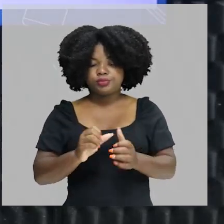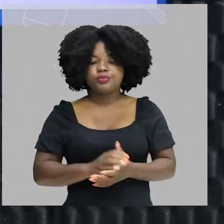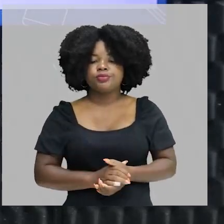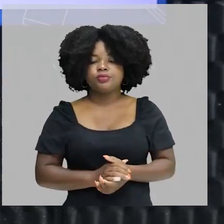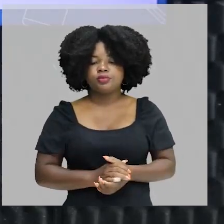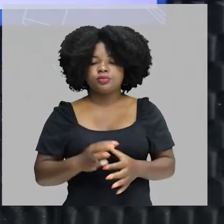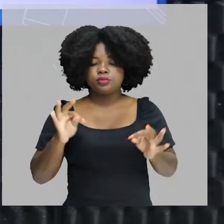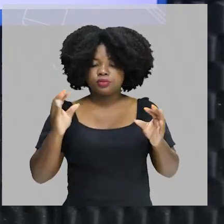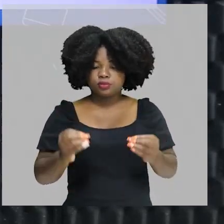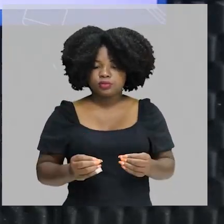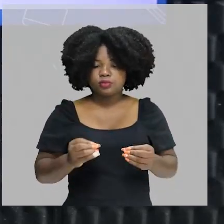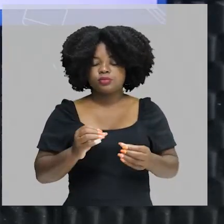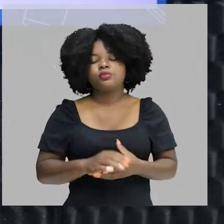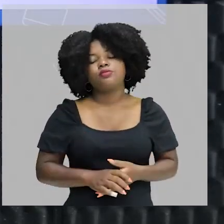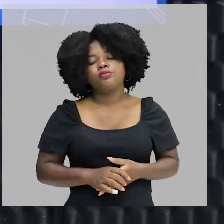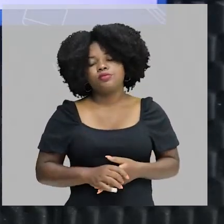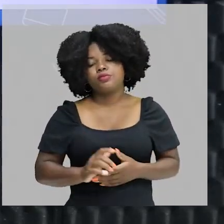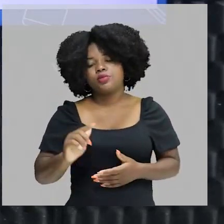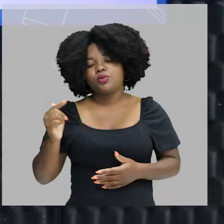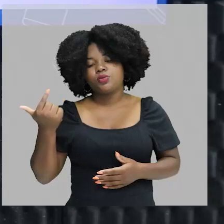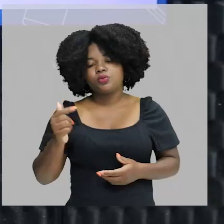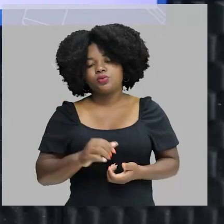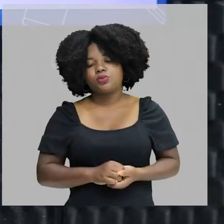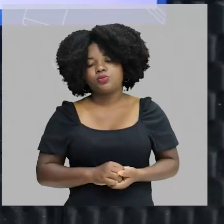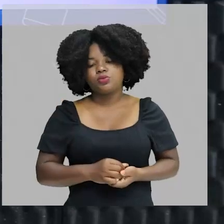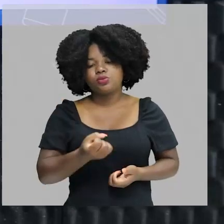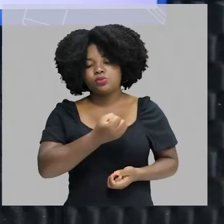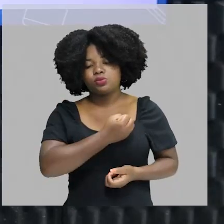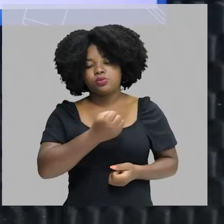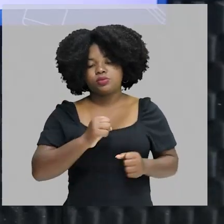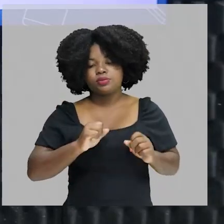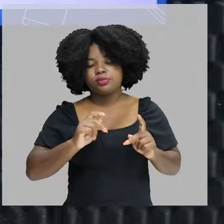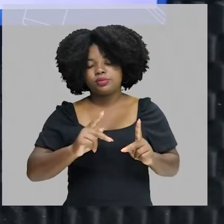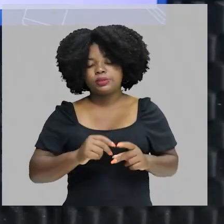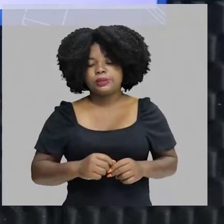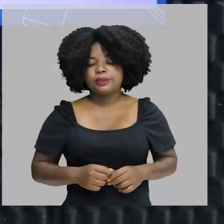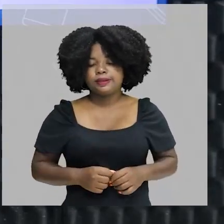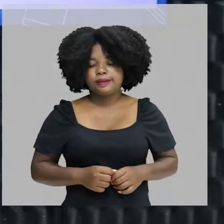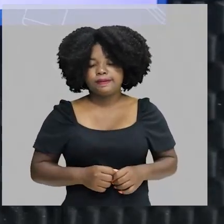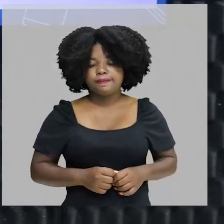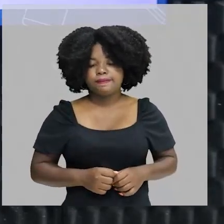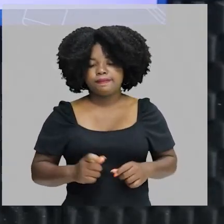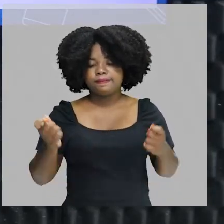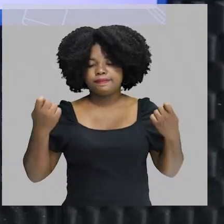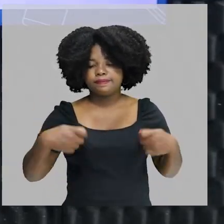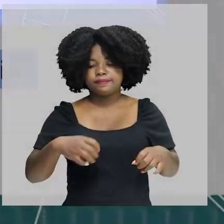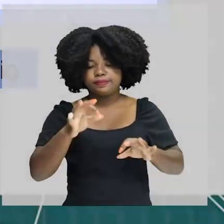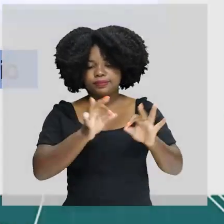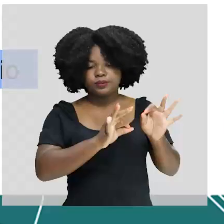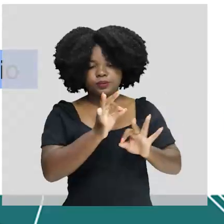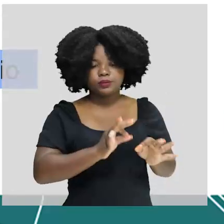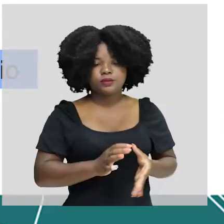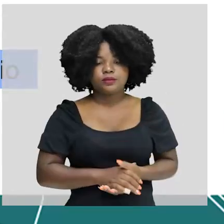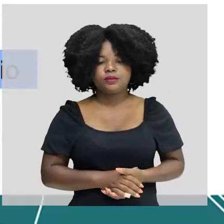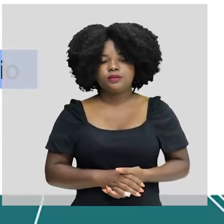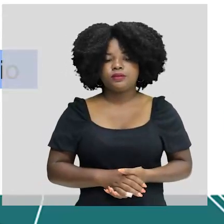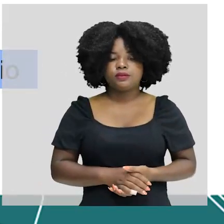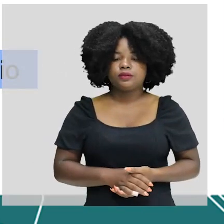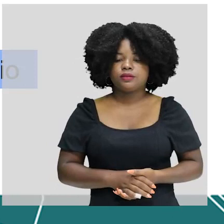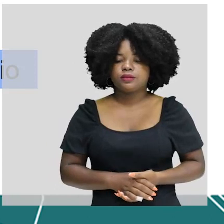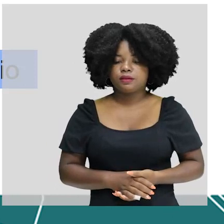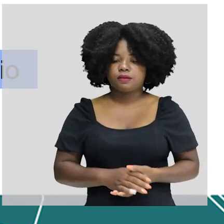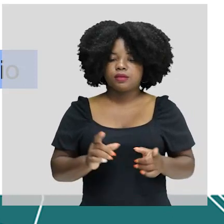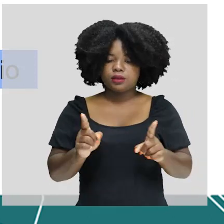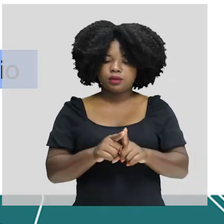conseguir transformar todos os outros elementos. Show de bola? Podemos fazer um cálculo